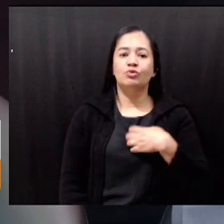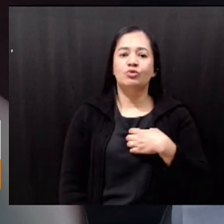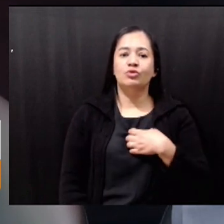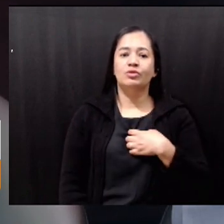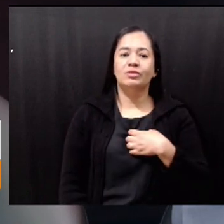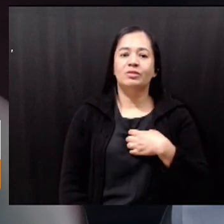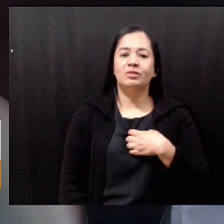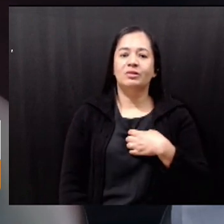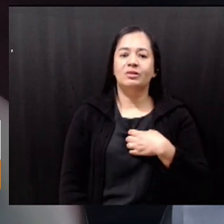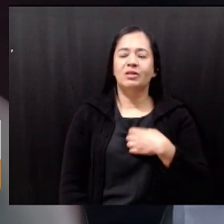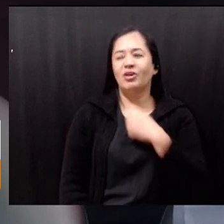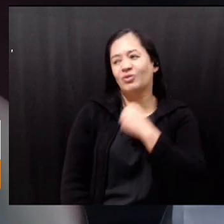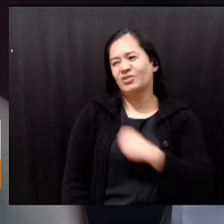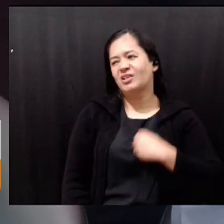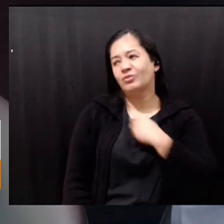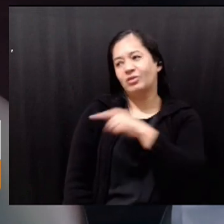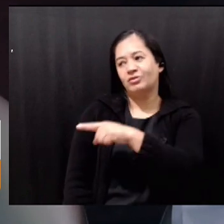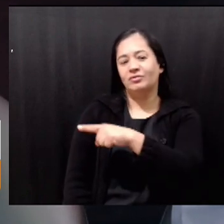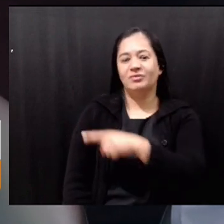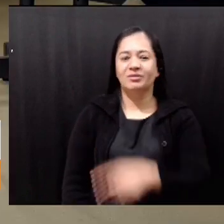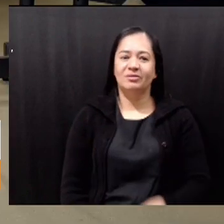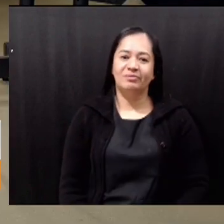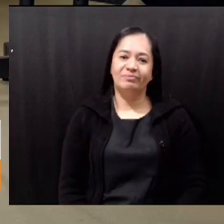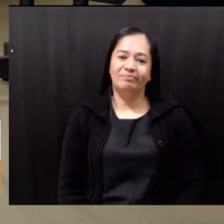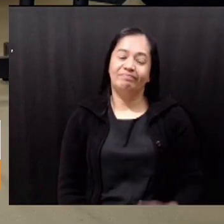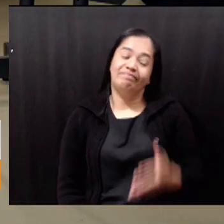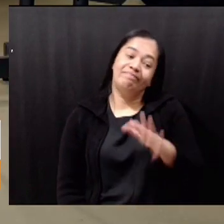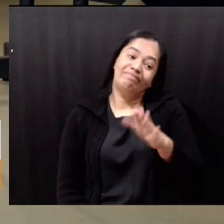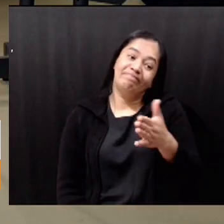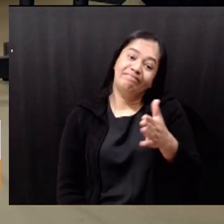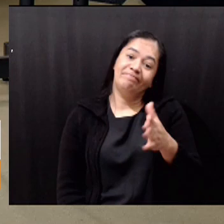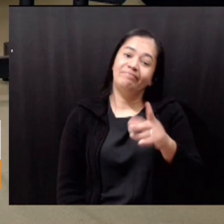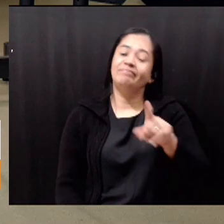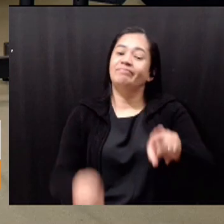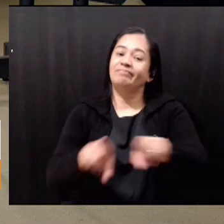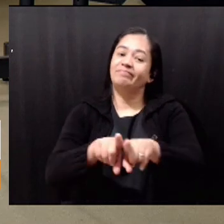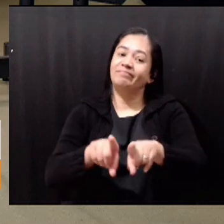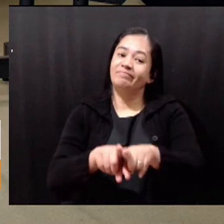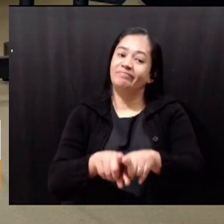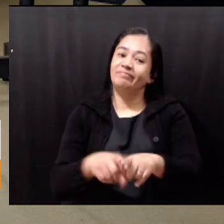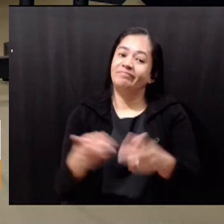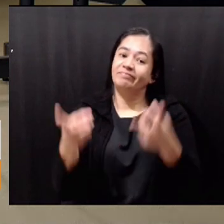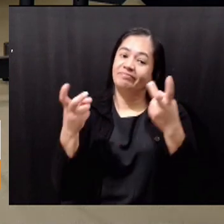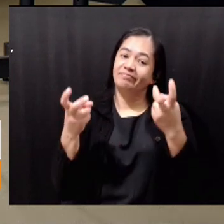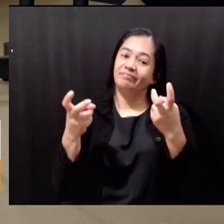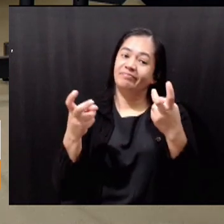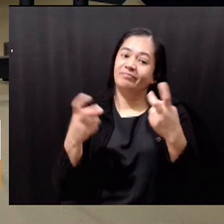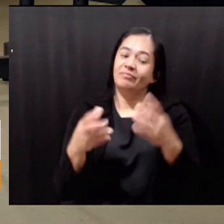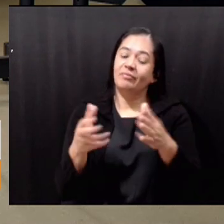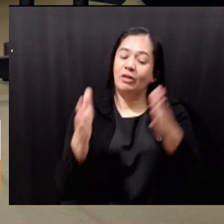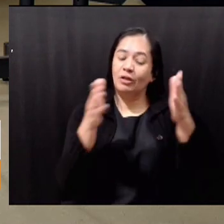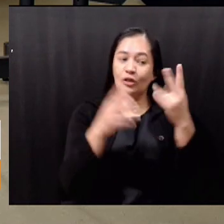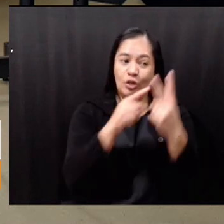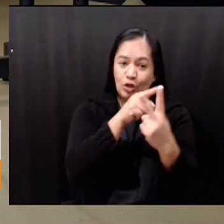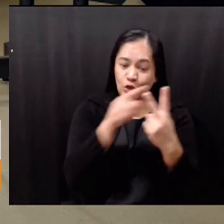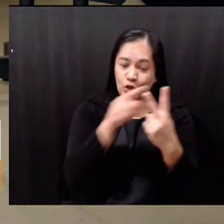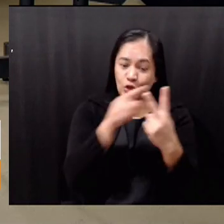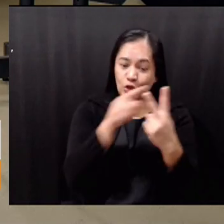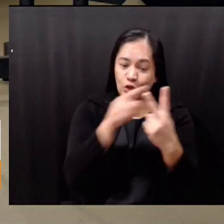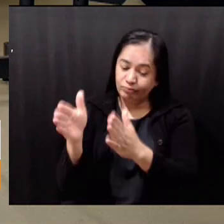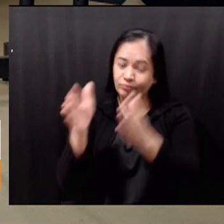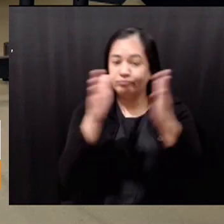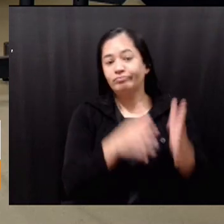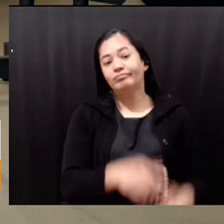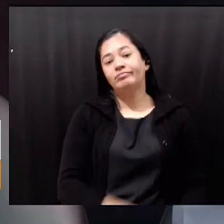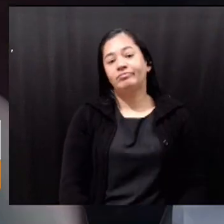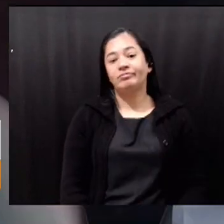você"? Ah, é verdade. Veja, eu acho que existe aí um outro lado, existe uma outra esfera também, Uhum.